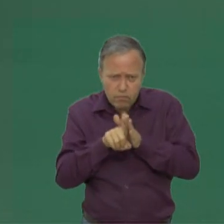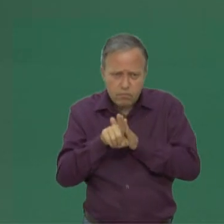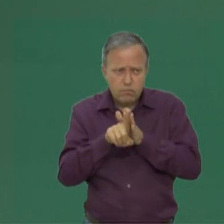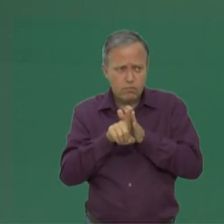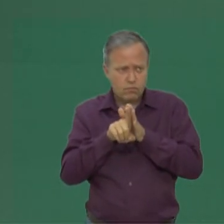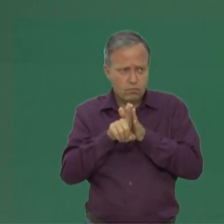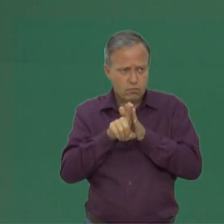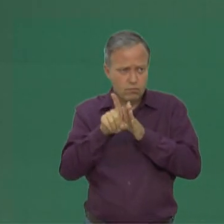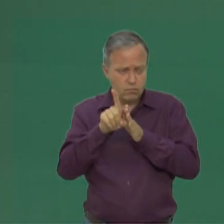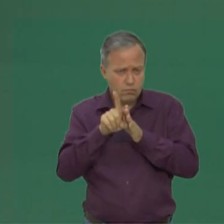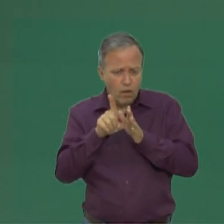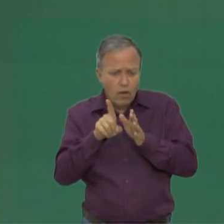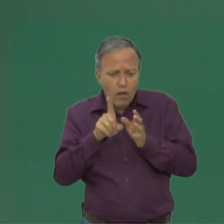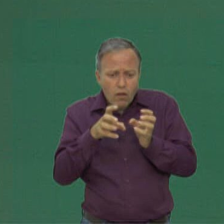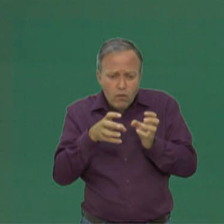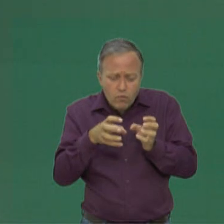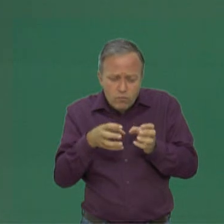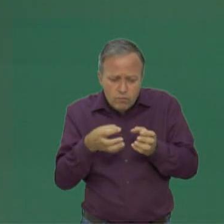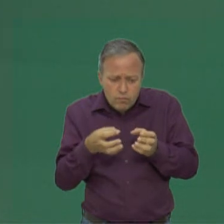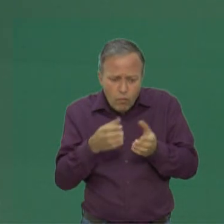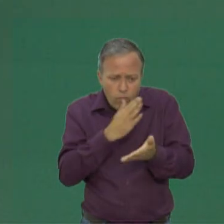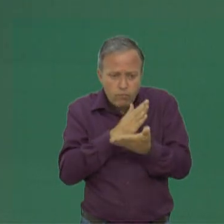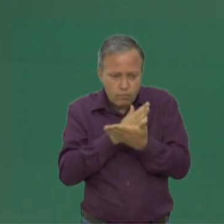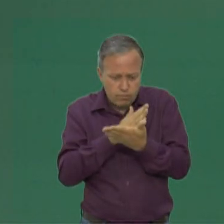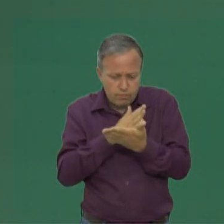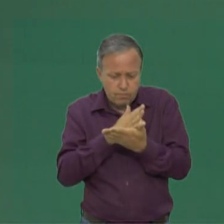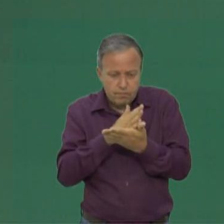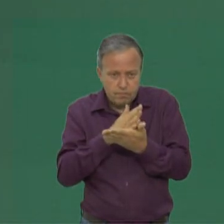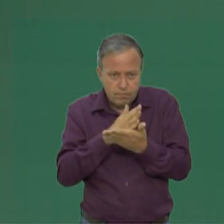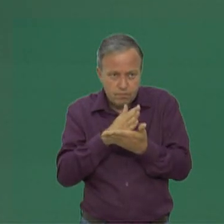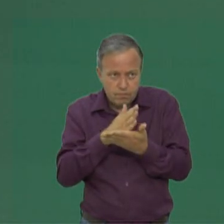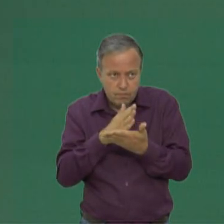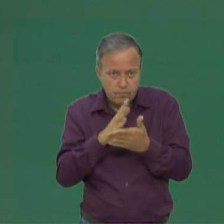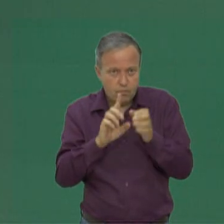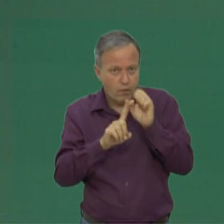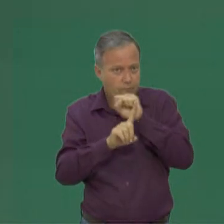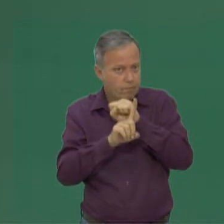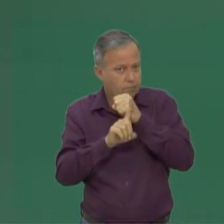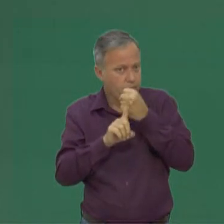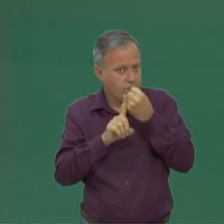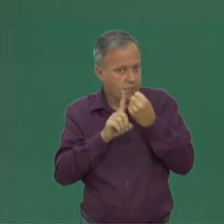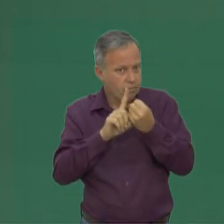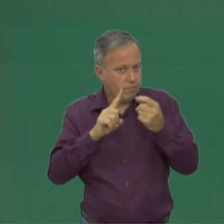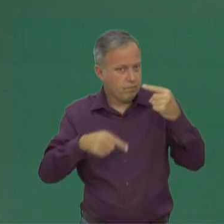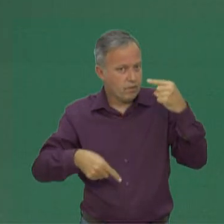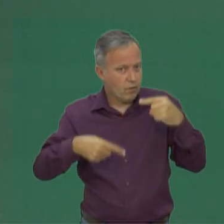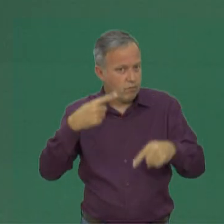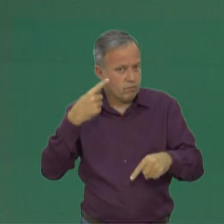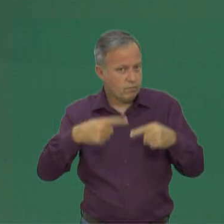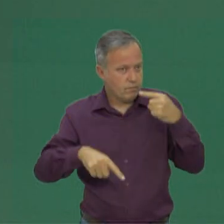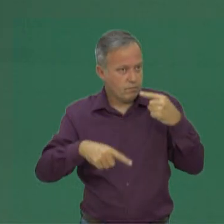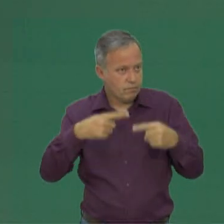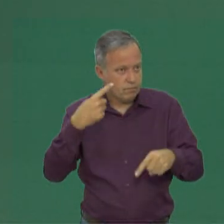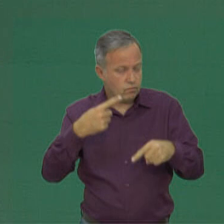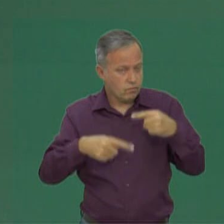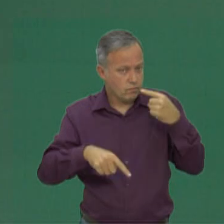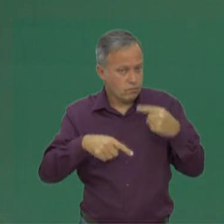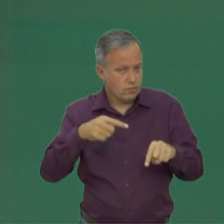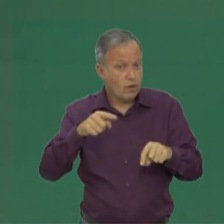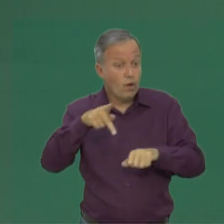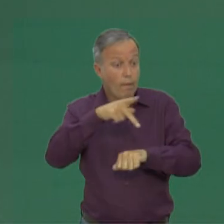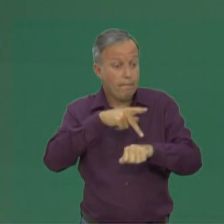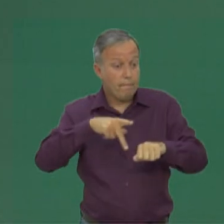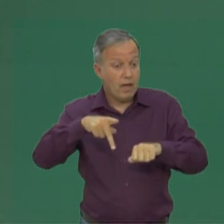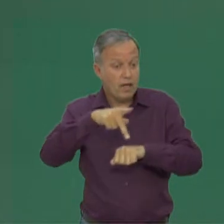las raíces e em los mecanismos sociais e políticos de Hispanoamérica,